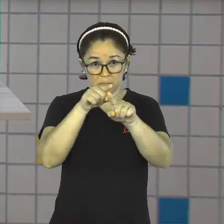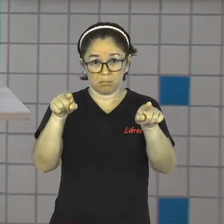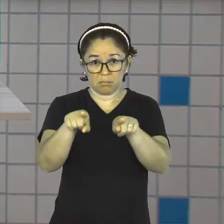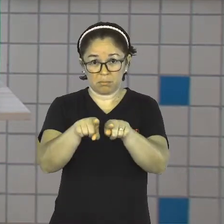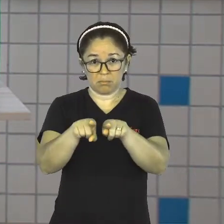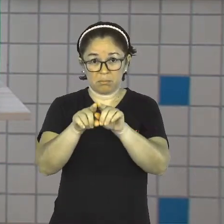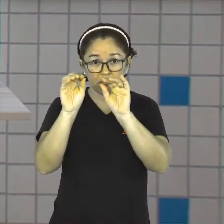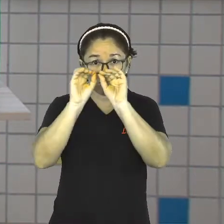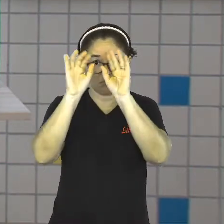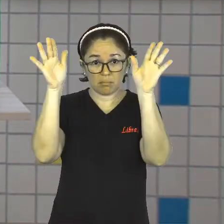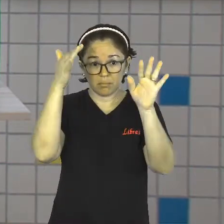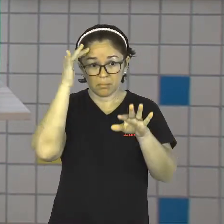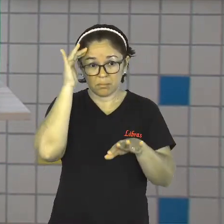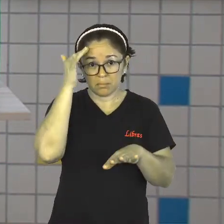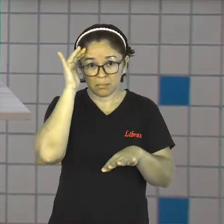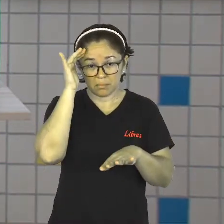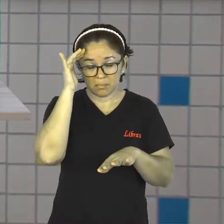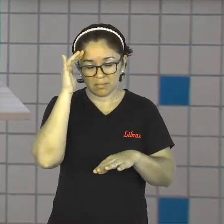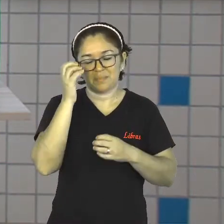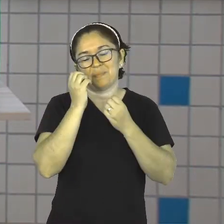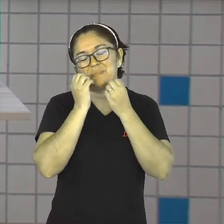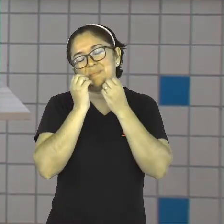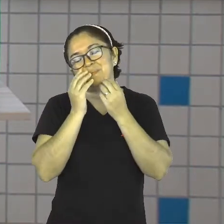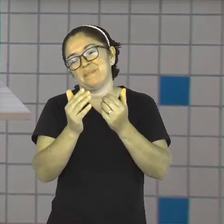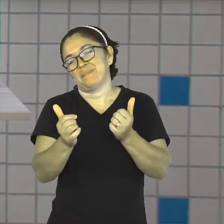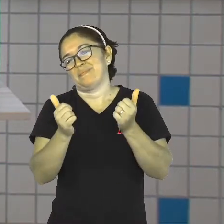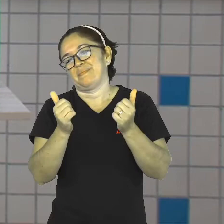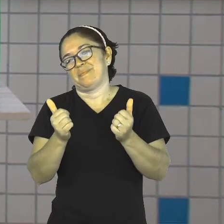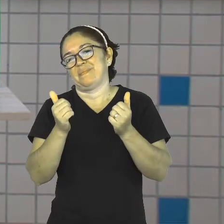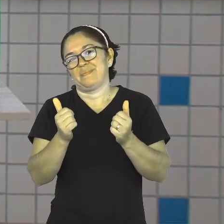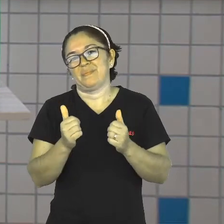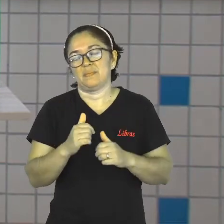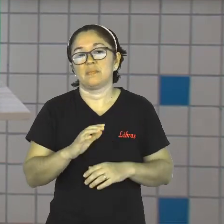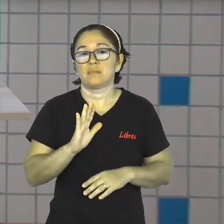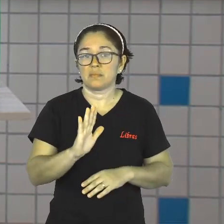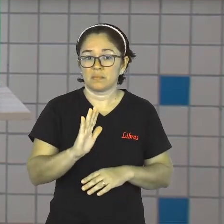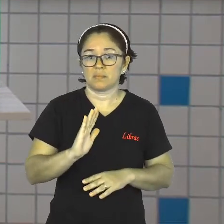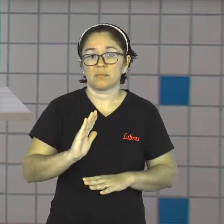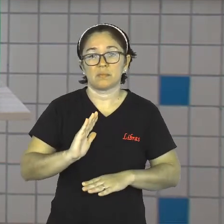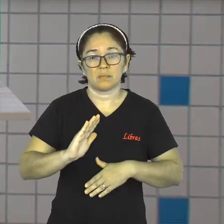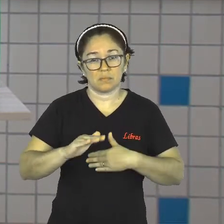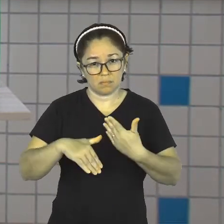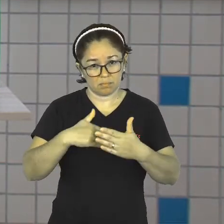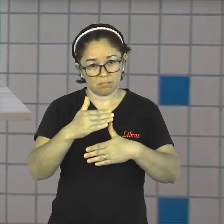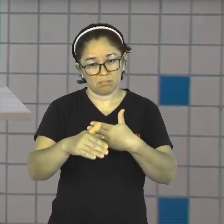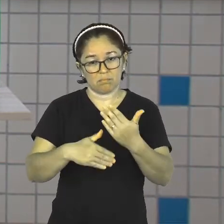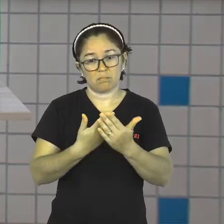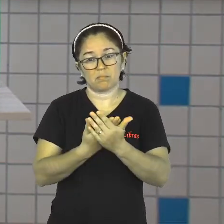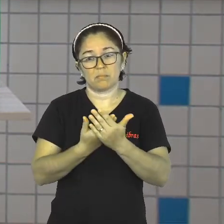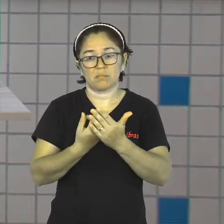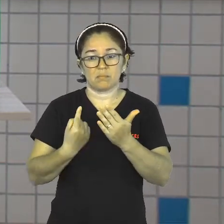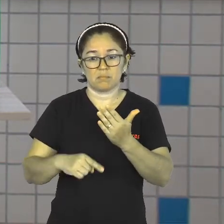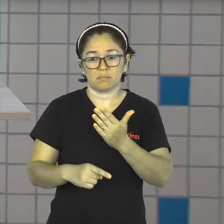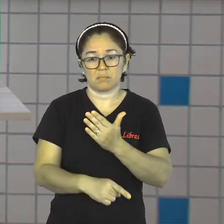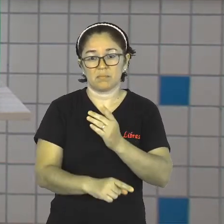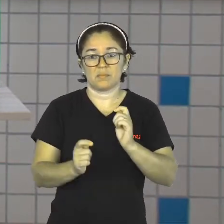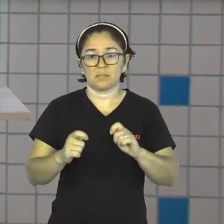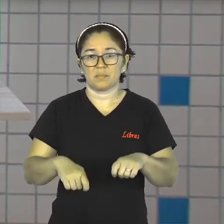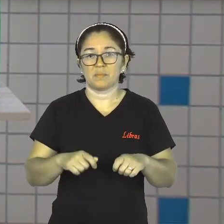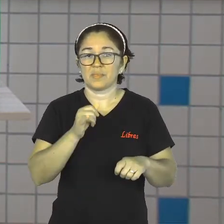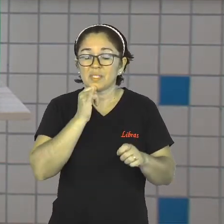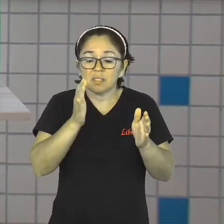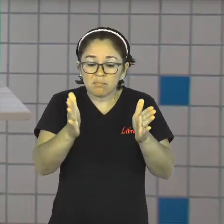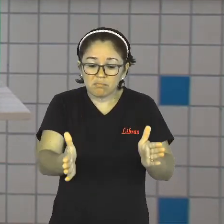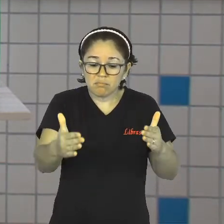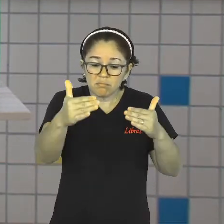É, que maravilha. E olha que aqui ainda tem muita coisa a se explorar, tendo como ponto de vista essa